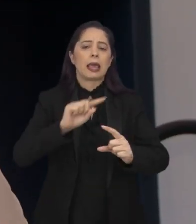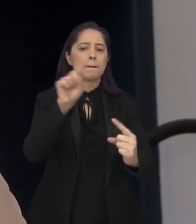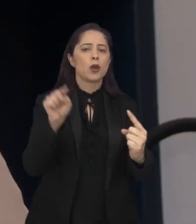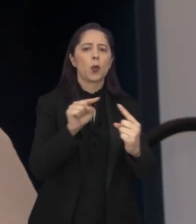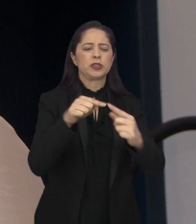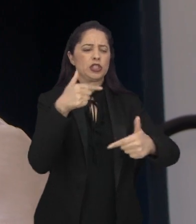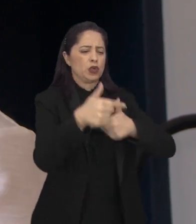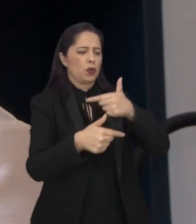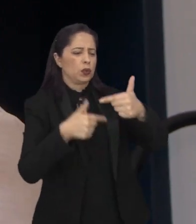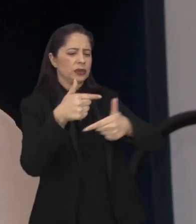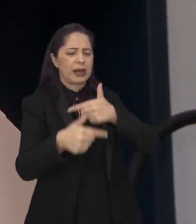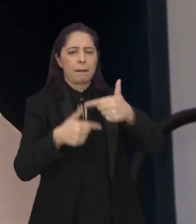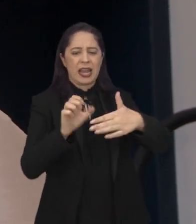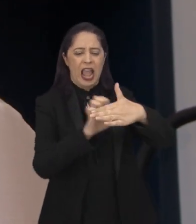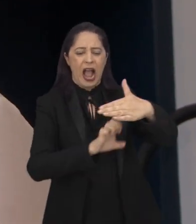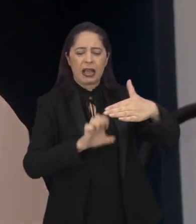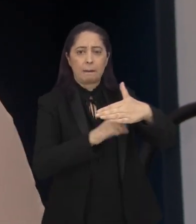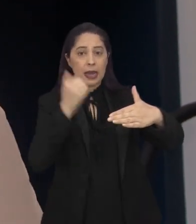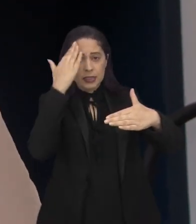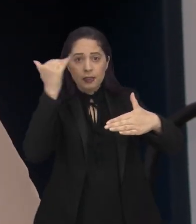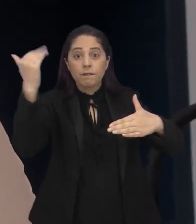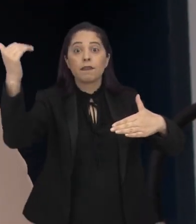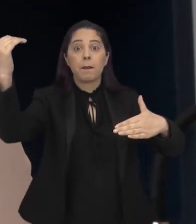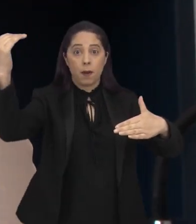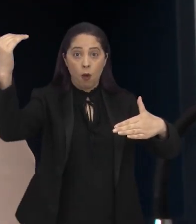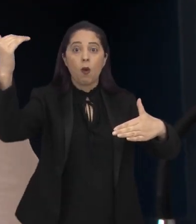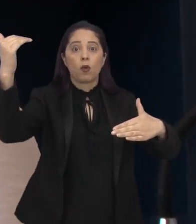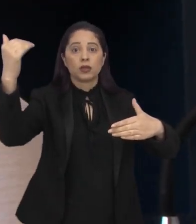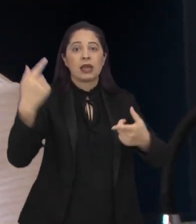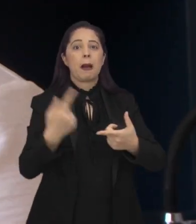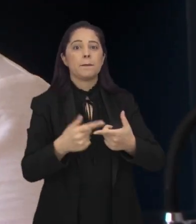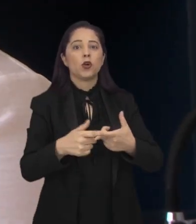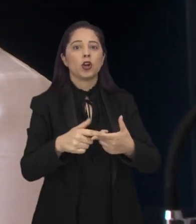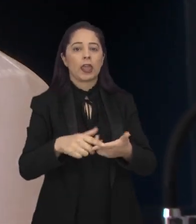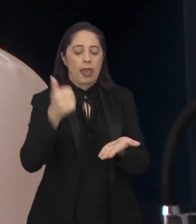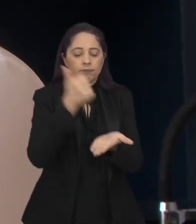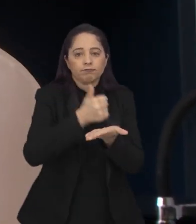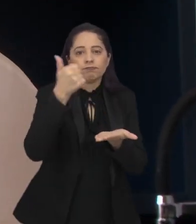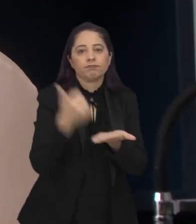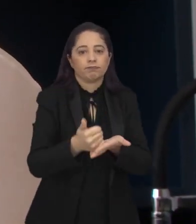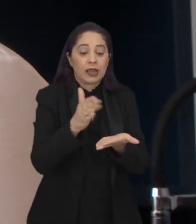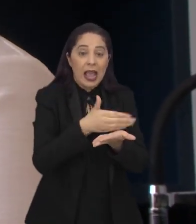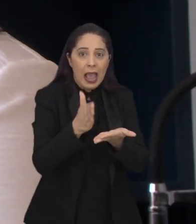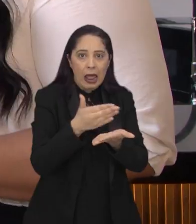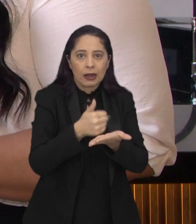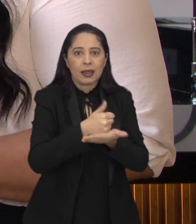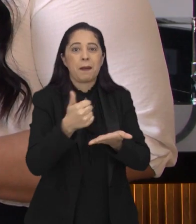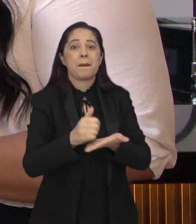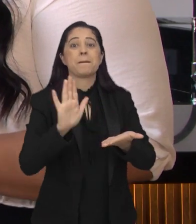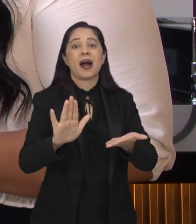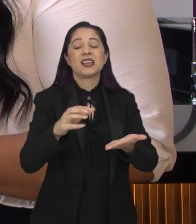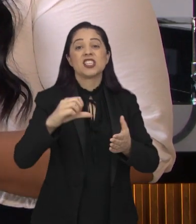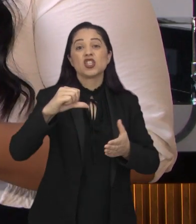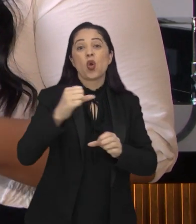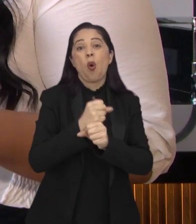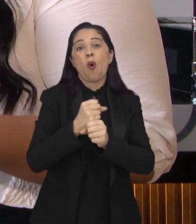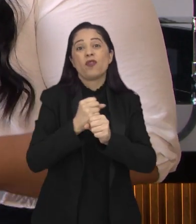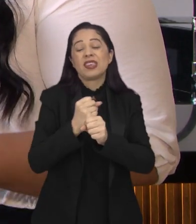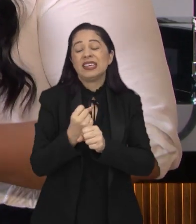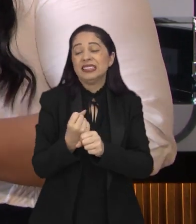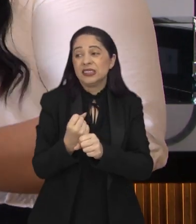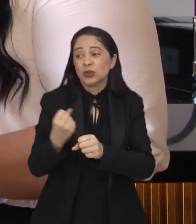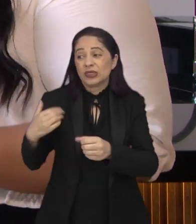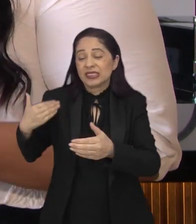teve o objetivo de trabalhar em uma multinacional com a garantia do conforto da carteira assinada. Mas, há 9 anos,